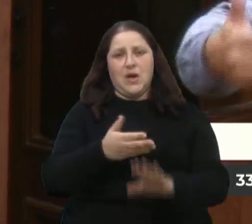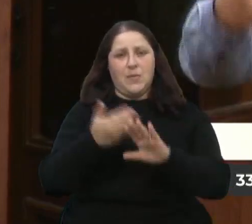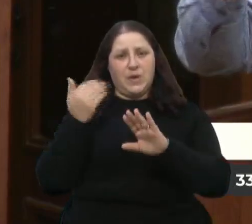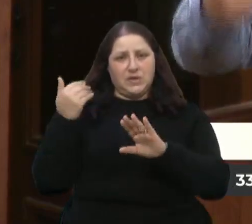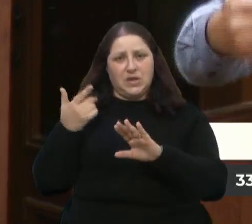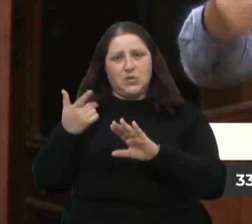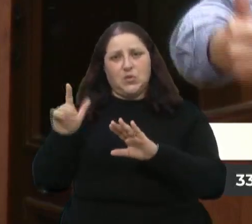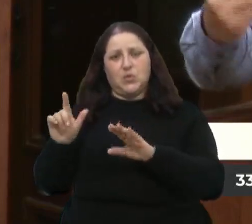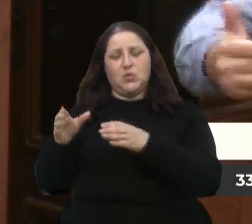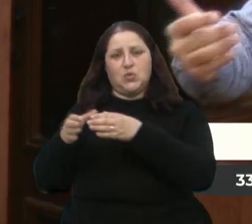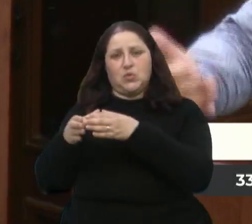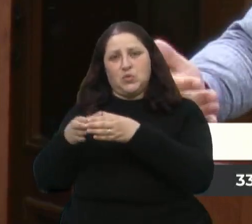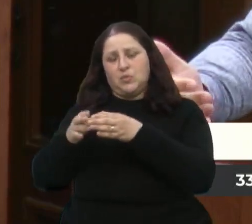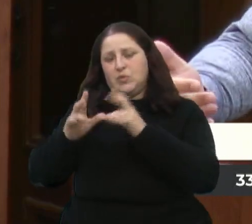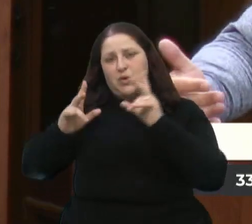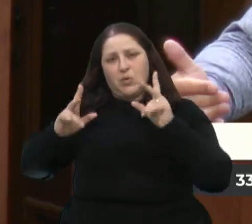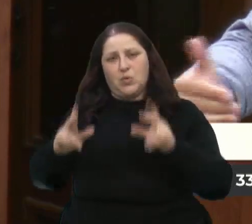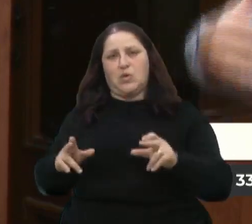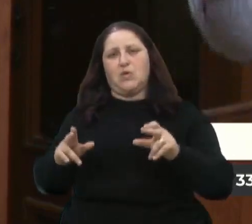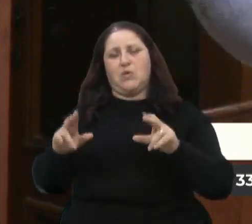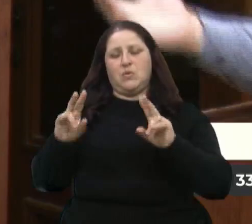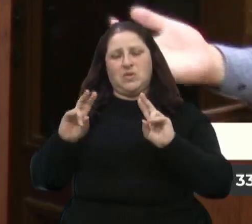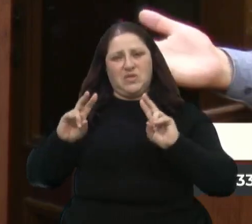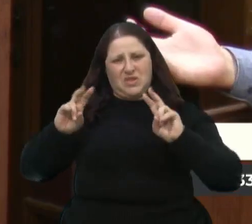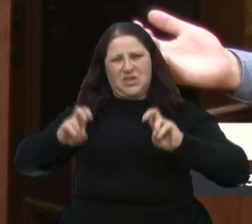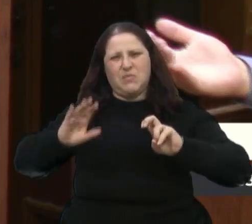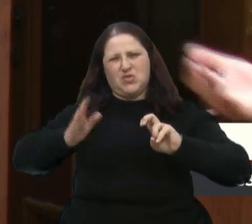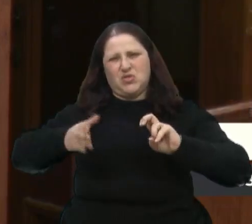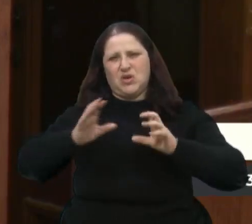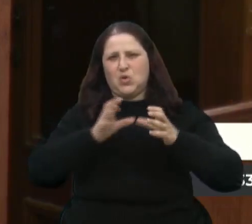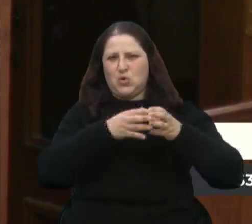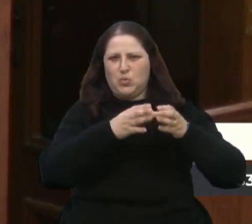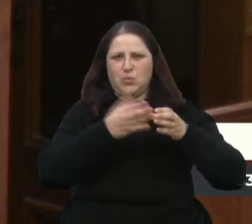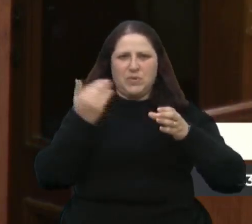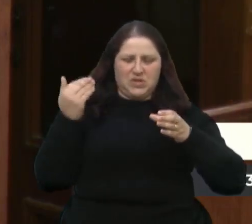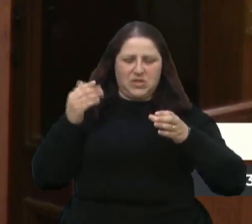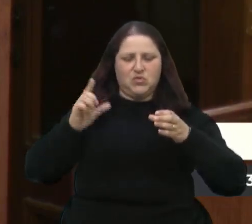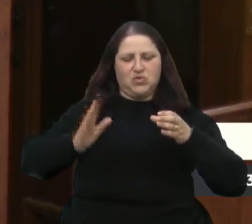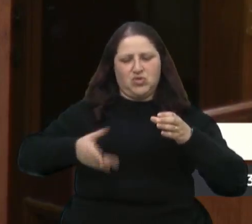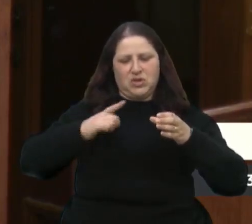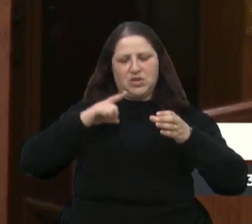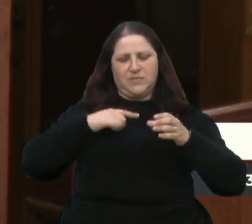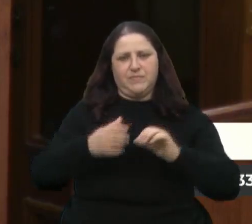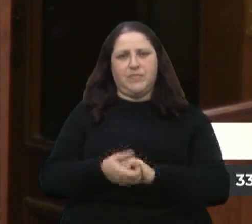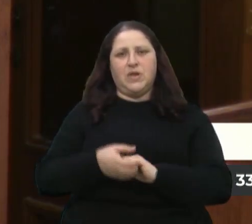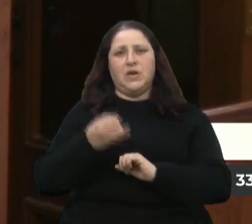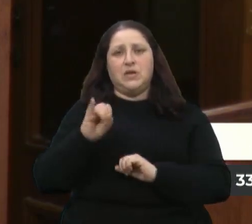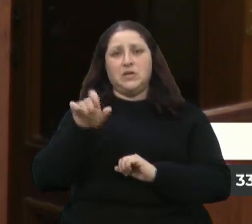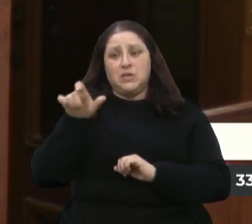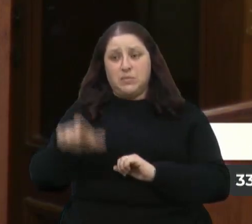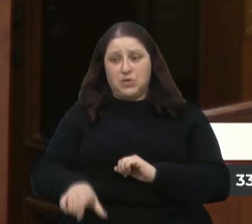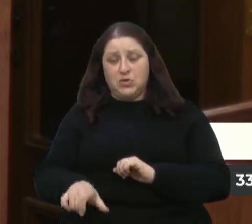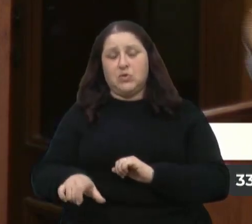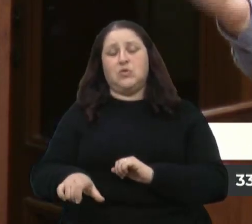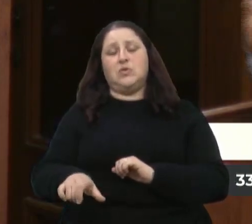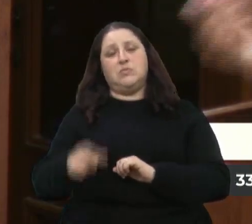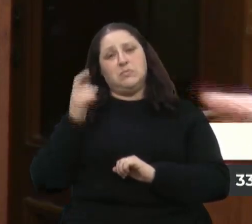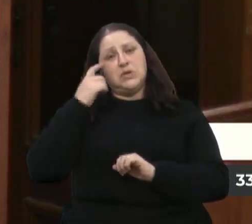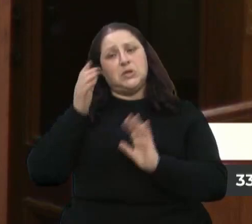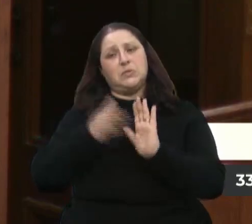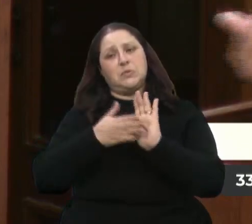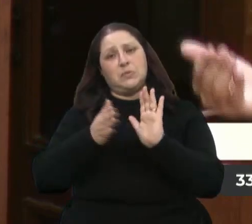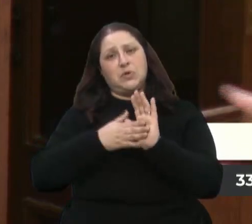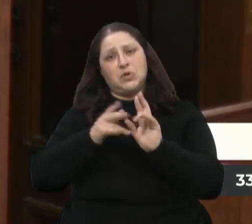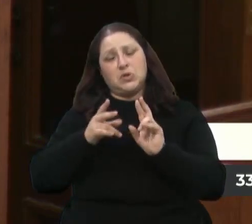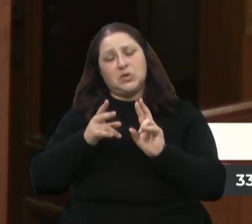outras frentes sobre esse tema já ocorreram. Então, quando a pessoa propõe uma frente que dá continuidade a um tema,